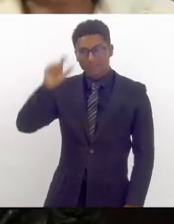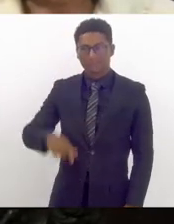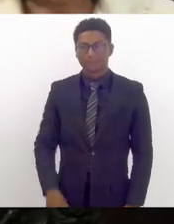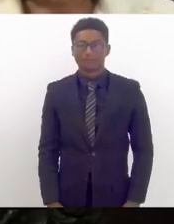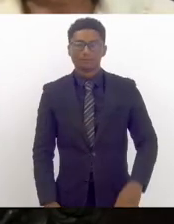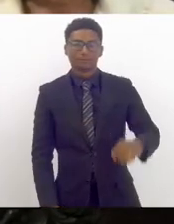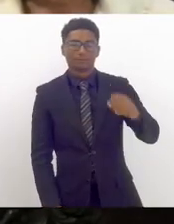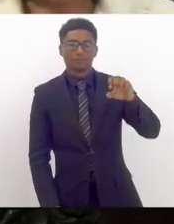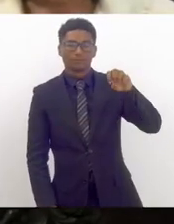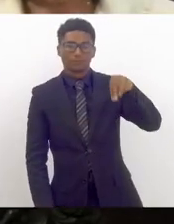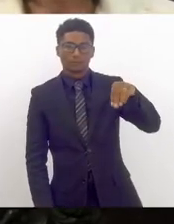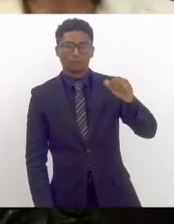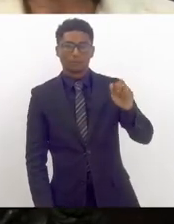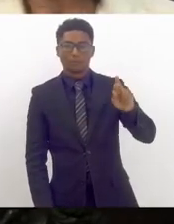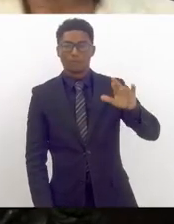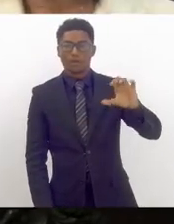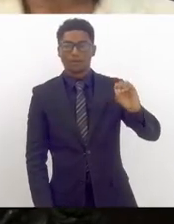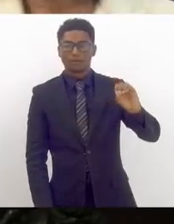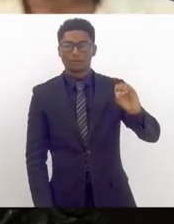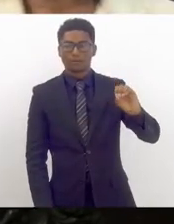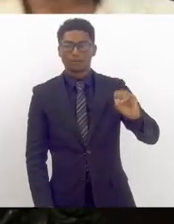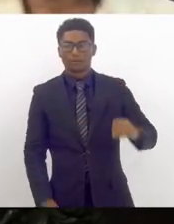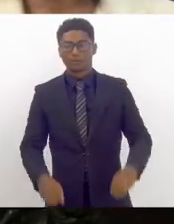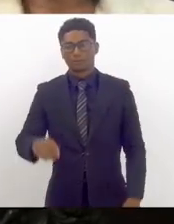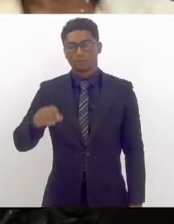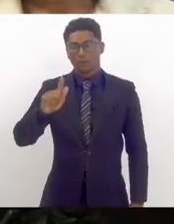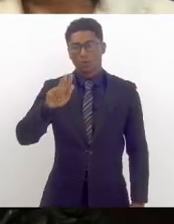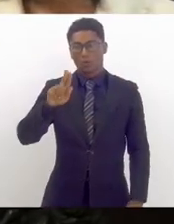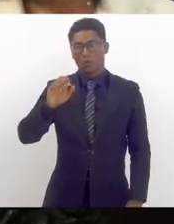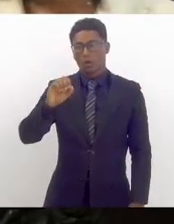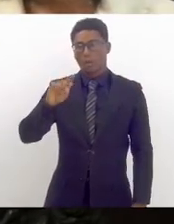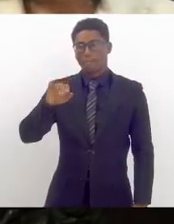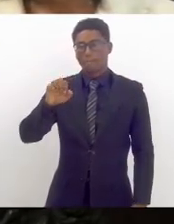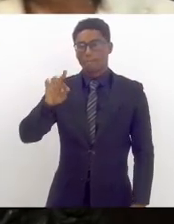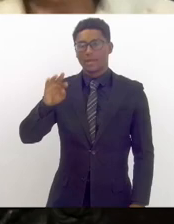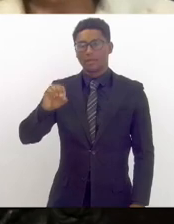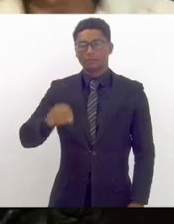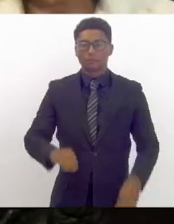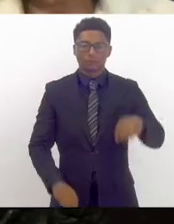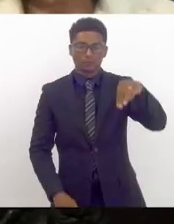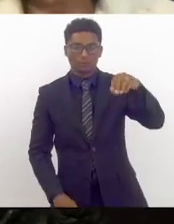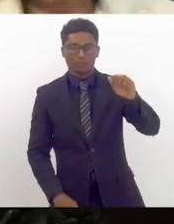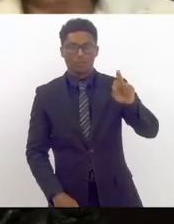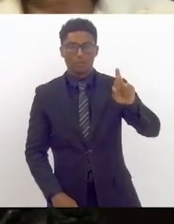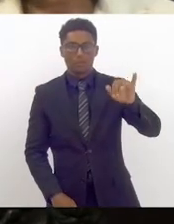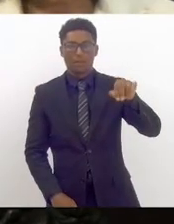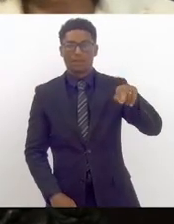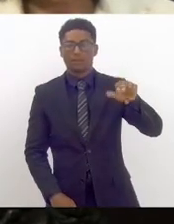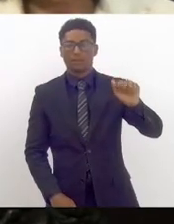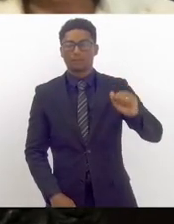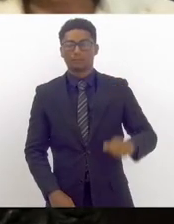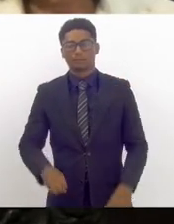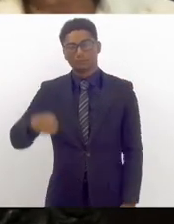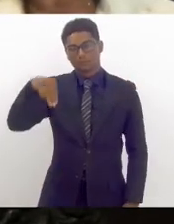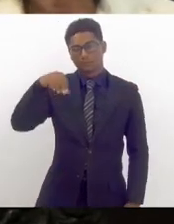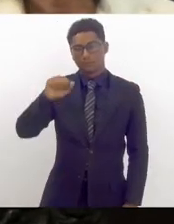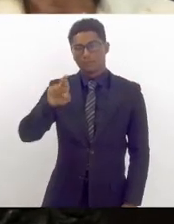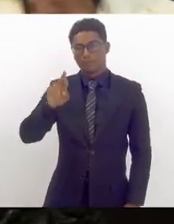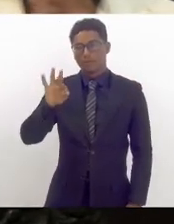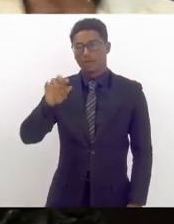Márcio Canela, Márcio Gualberto, Marina do MST, Marta